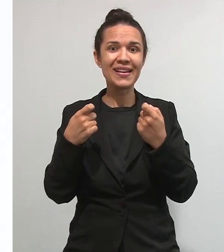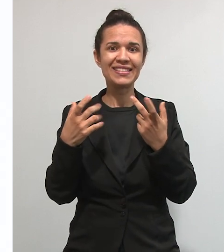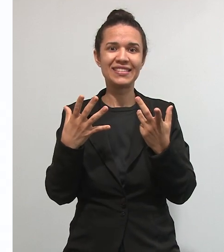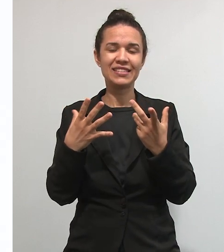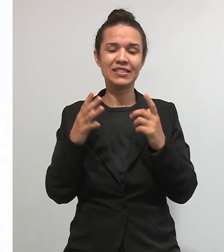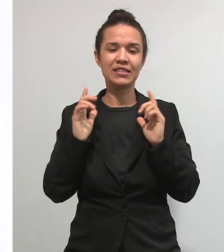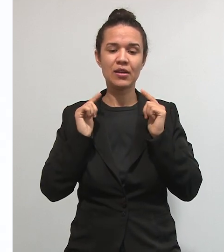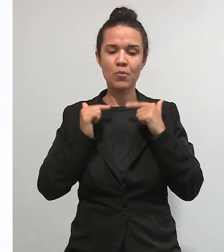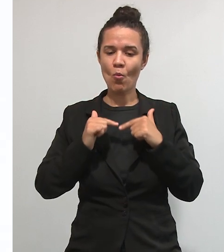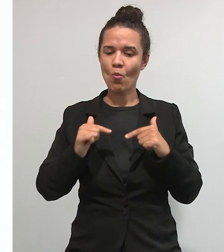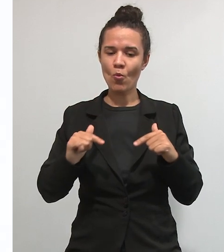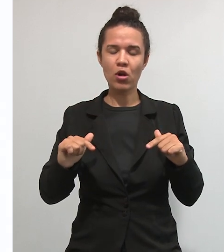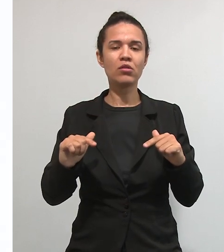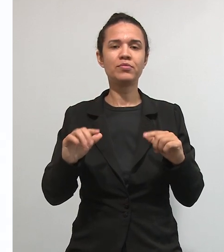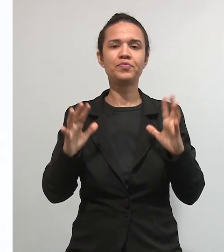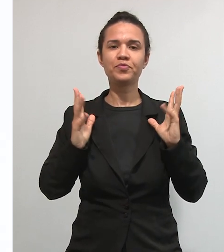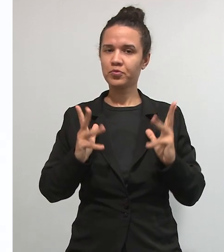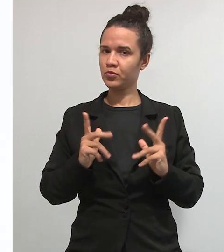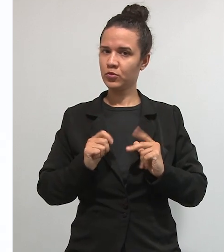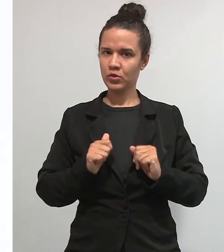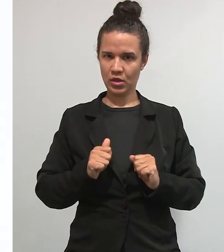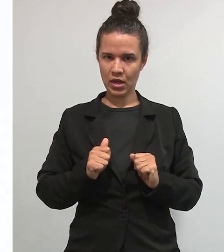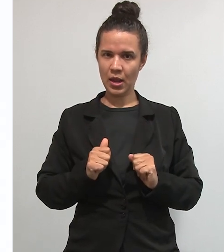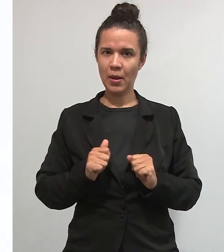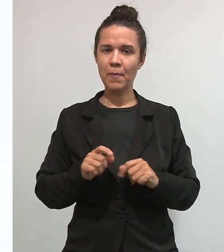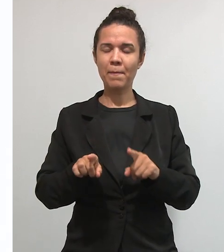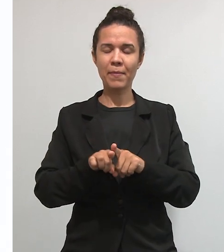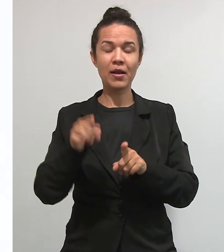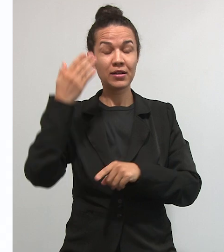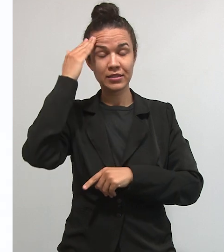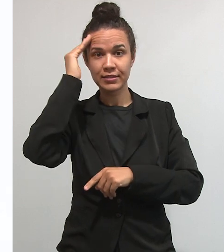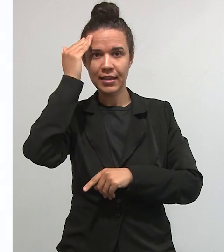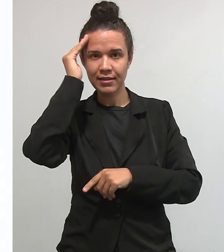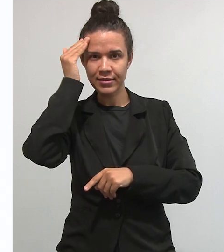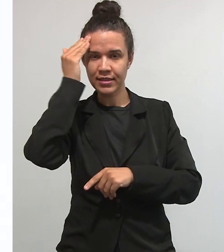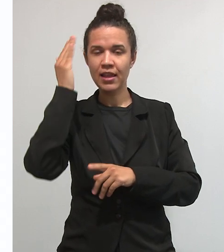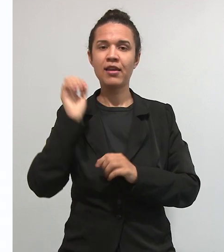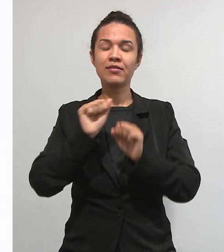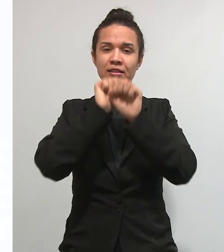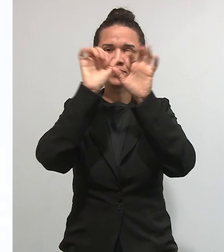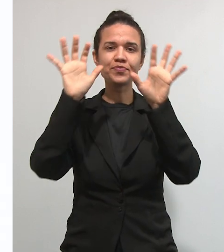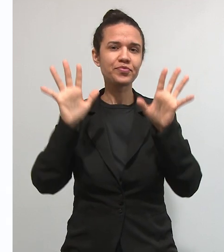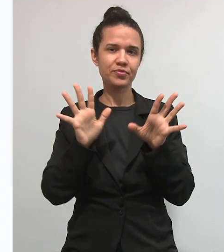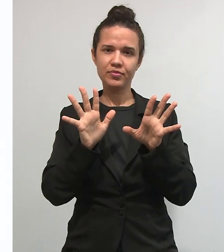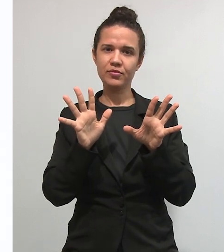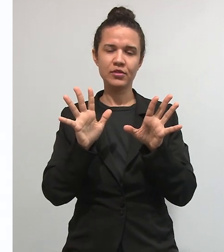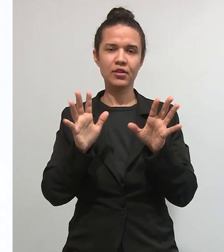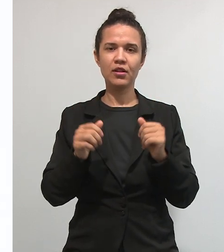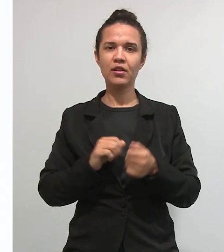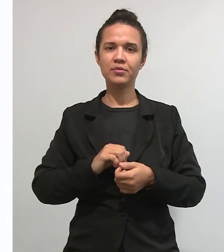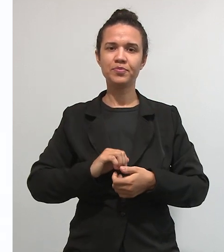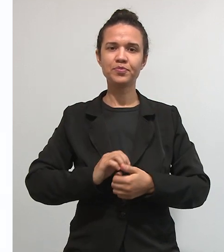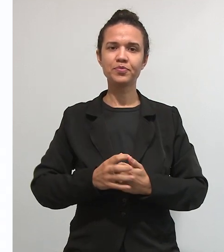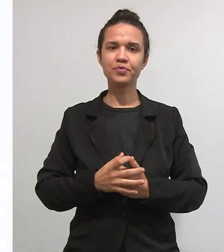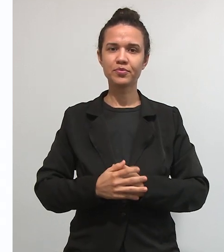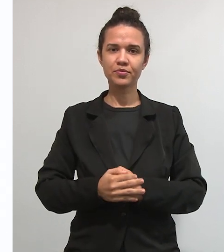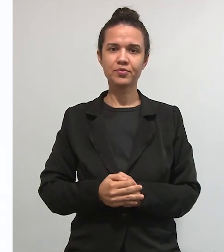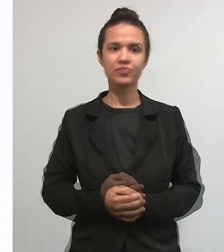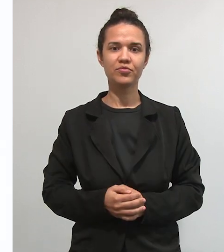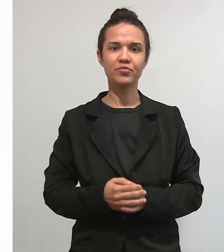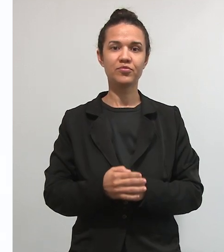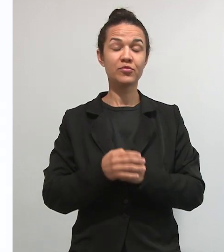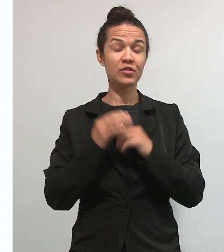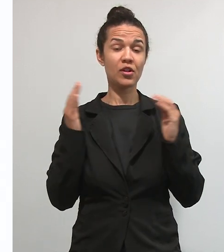tem que ter representação fidedigna e tem que ter compreensibilidade, ou seja, tem que ter clareza e concisão. Aí